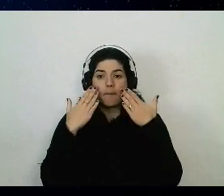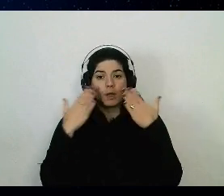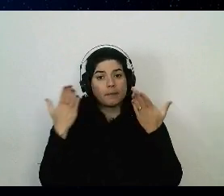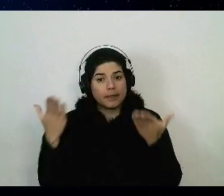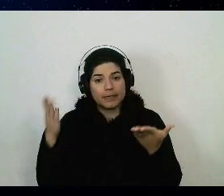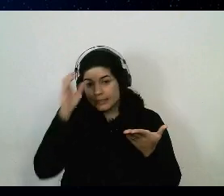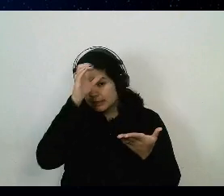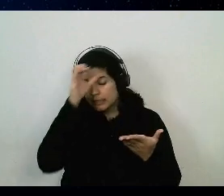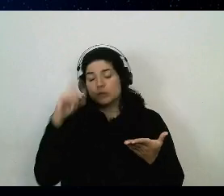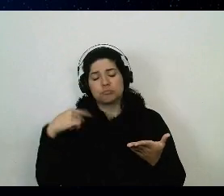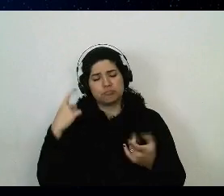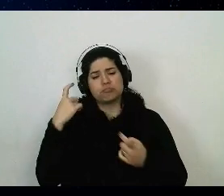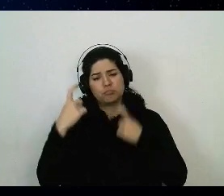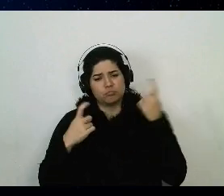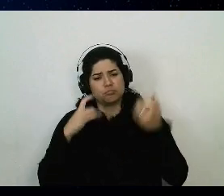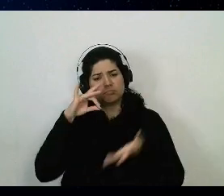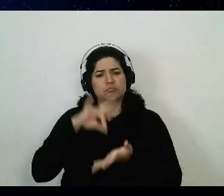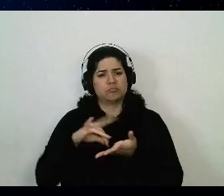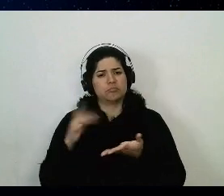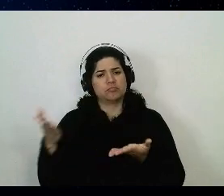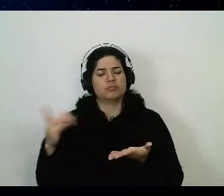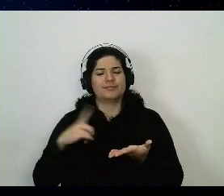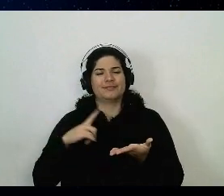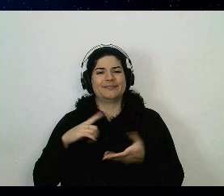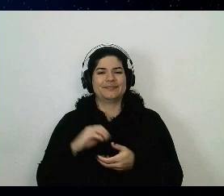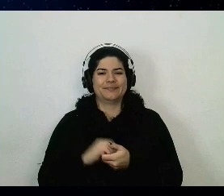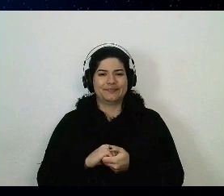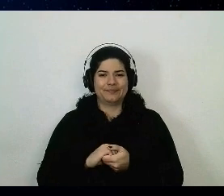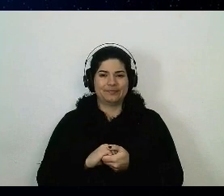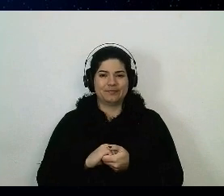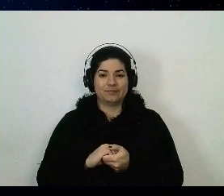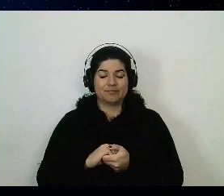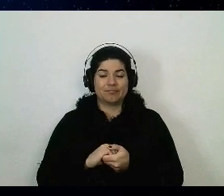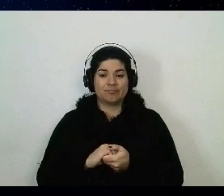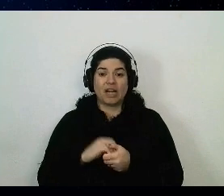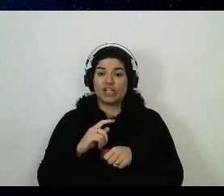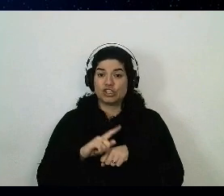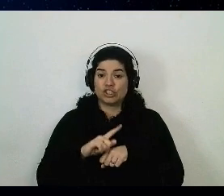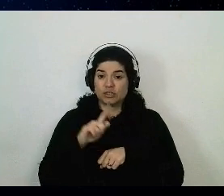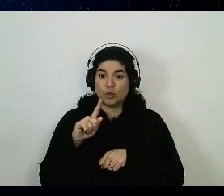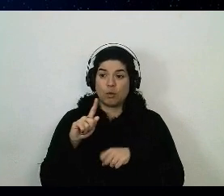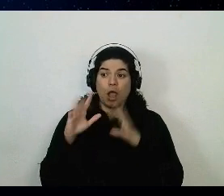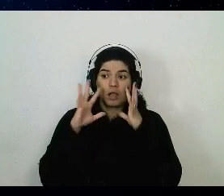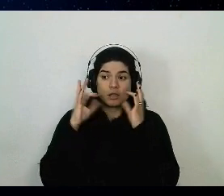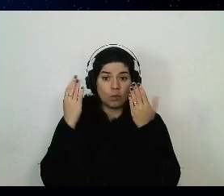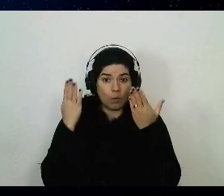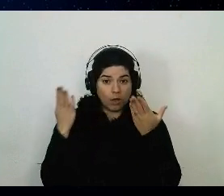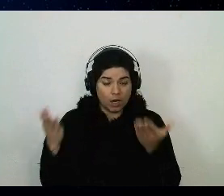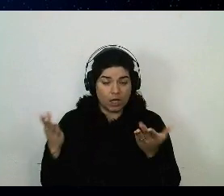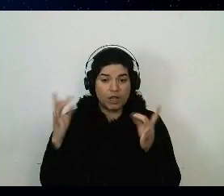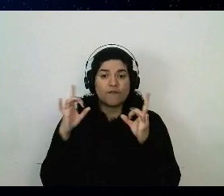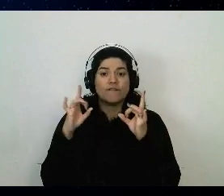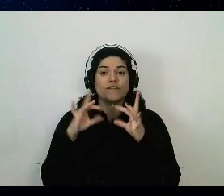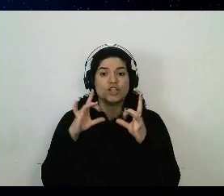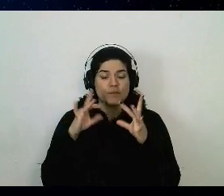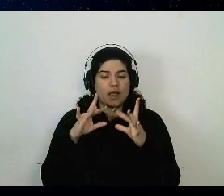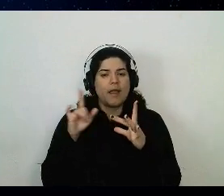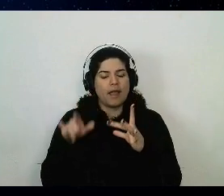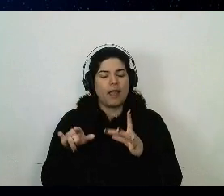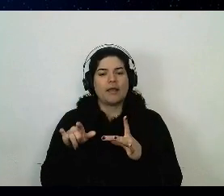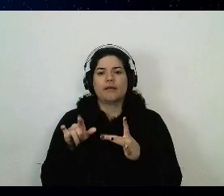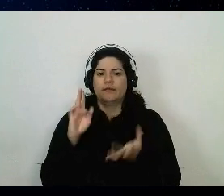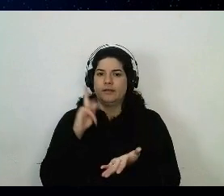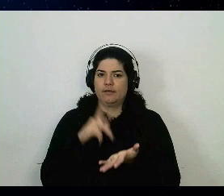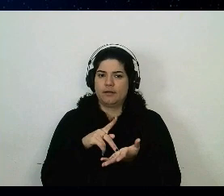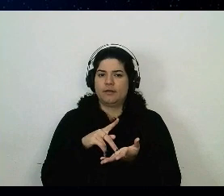se importa com ele. Né? Gestão, ouvir o feedback do cliente, e só vale quando a gente ouve genuinamente. Vocês devem pensar, putz, mas ela só